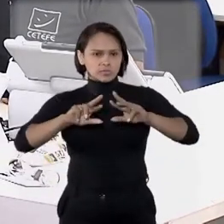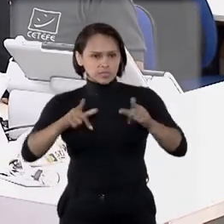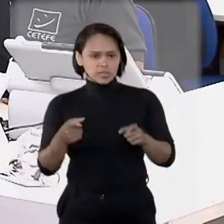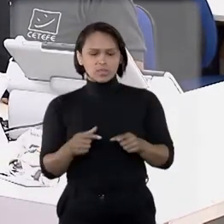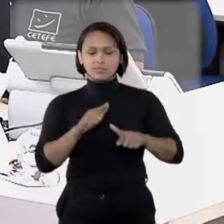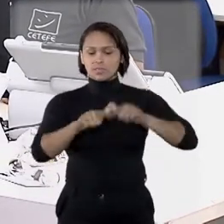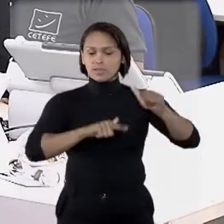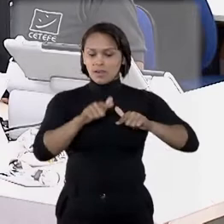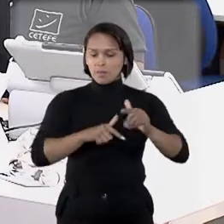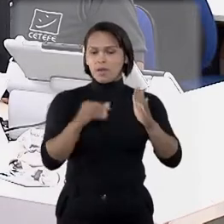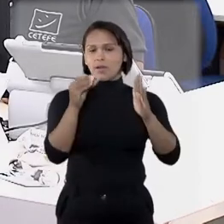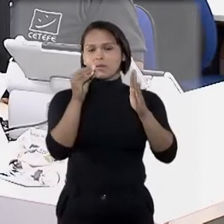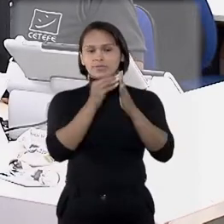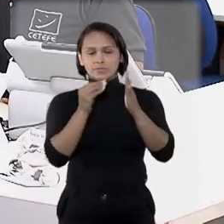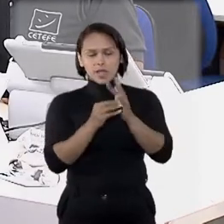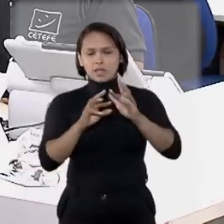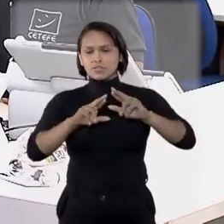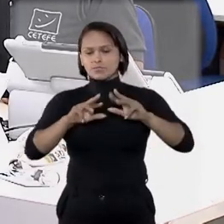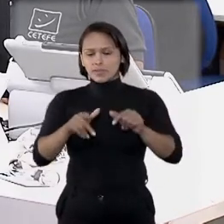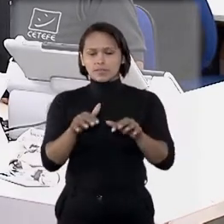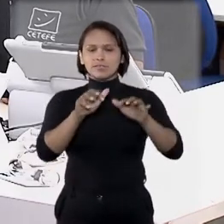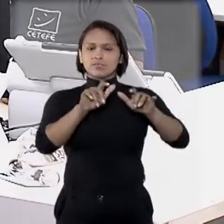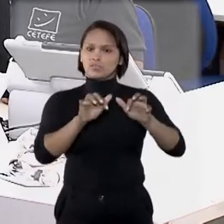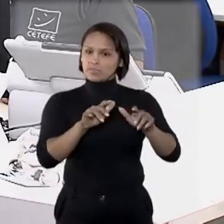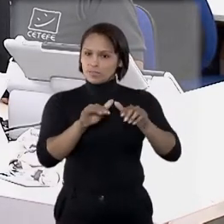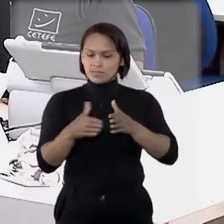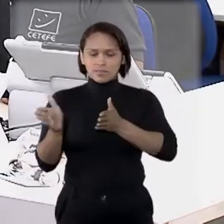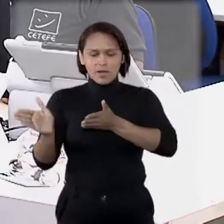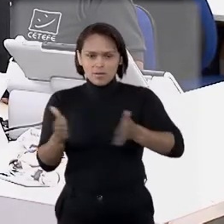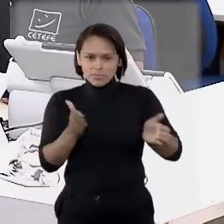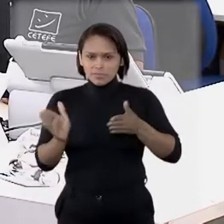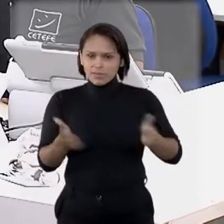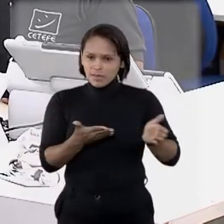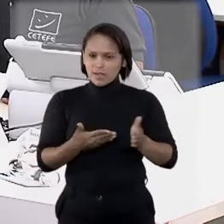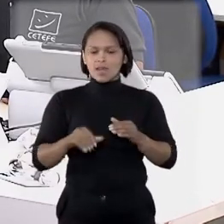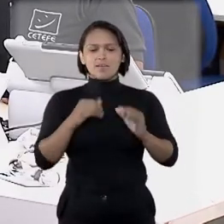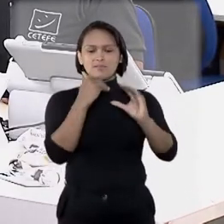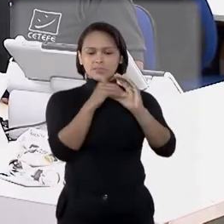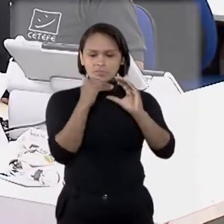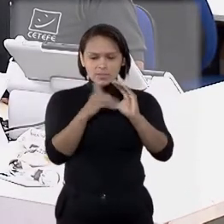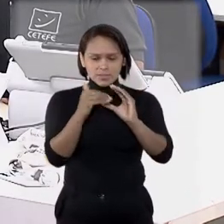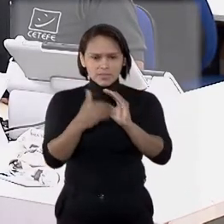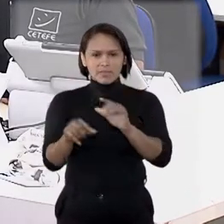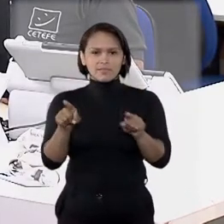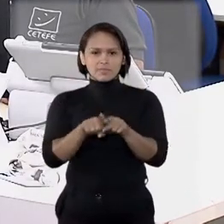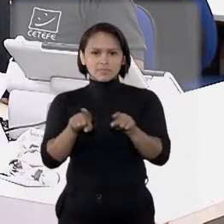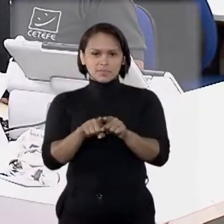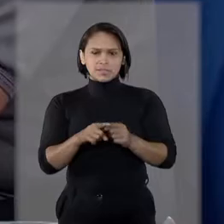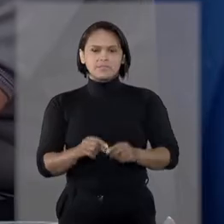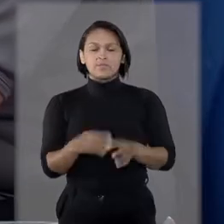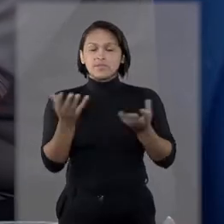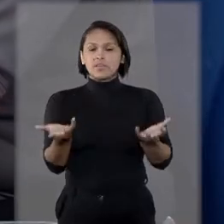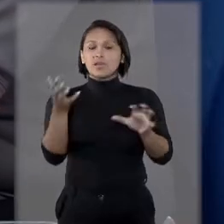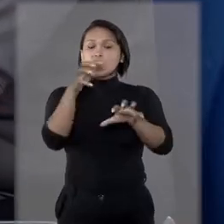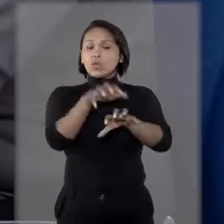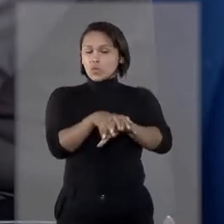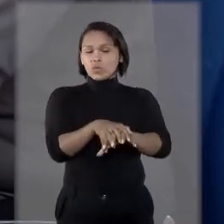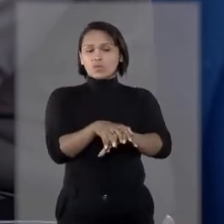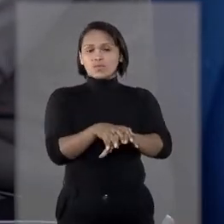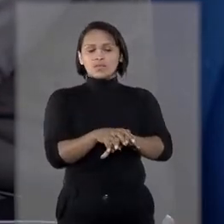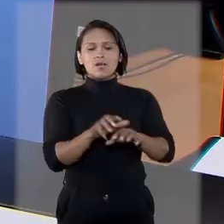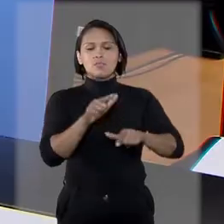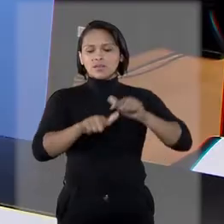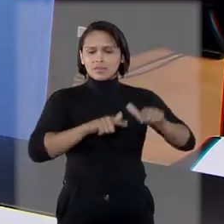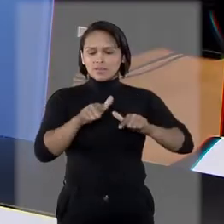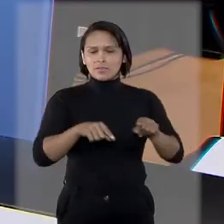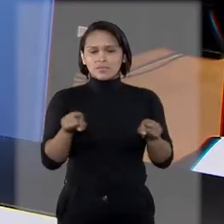e outros trabalhos, como esse de digitalização, postar no sistema. Inclusão para quem